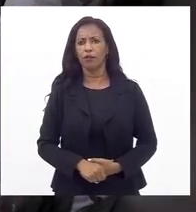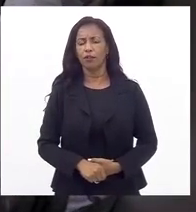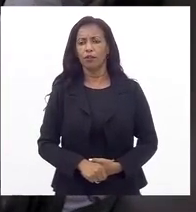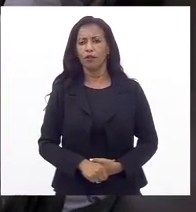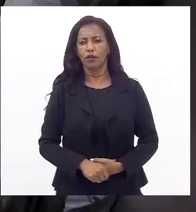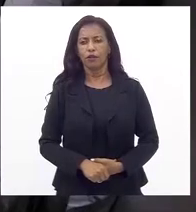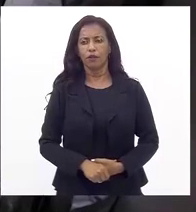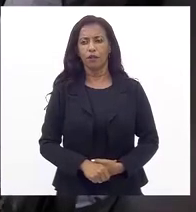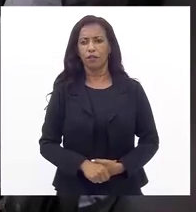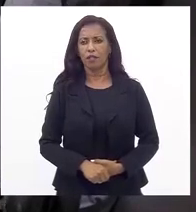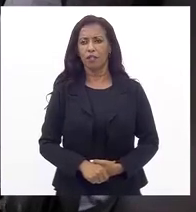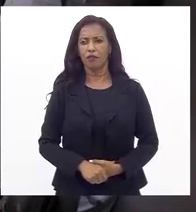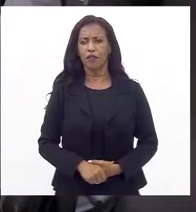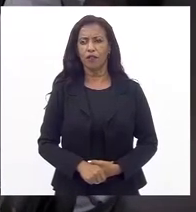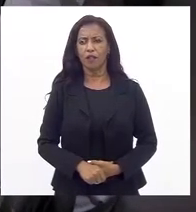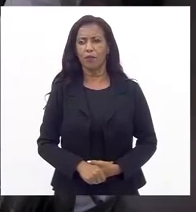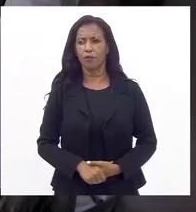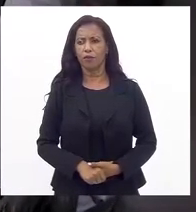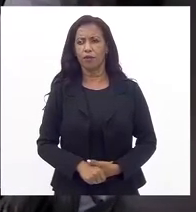Pacheco